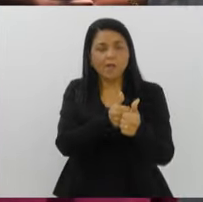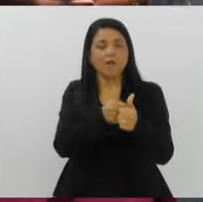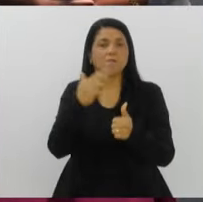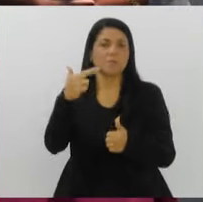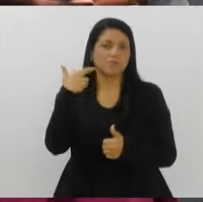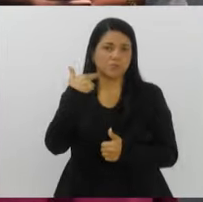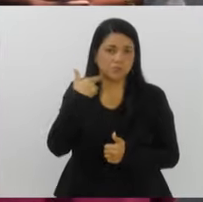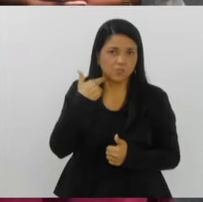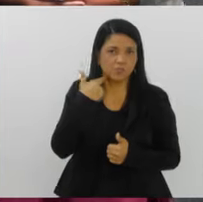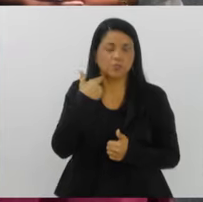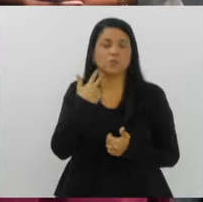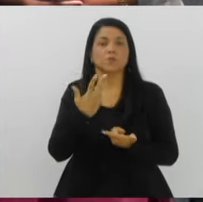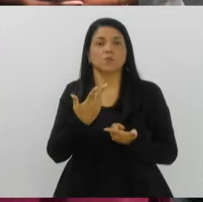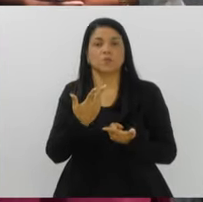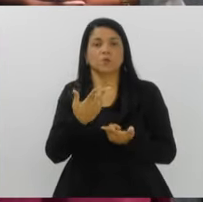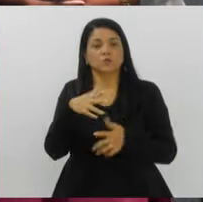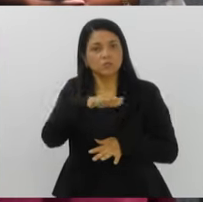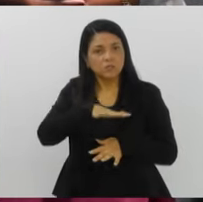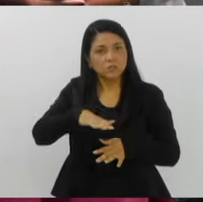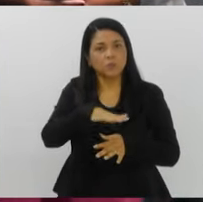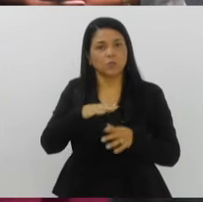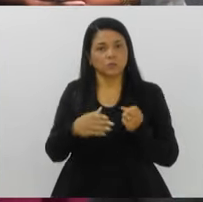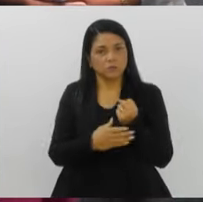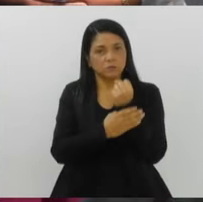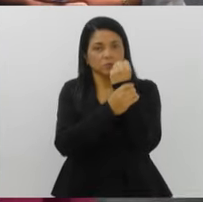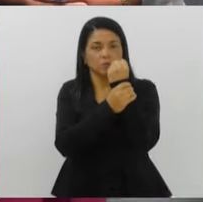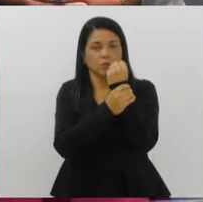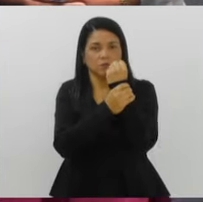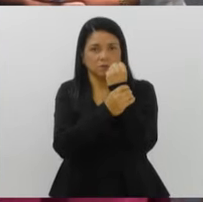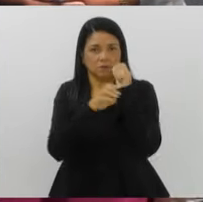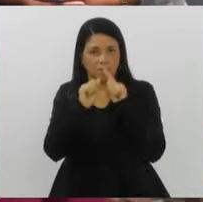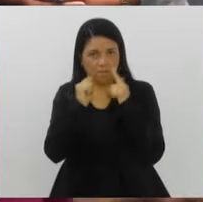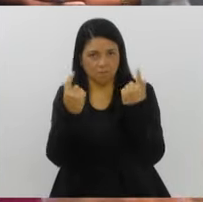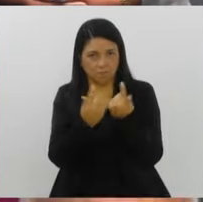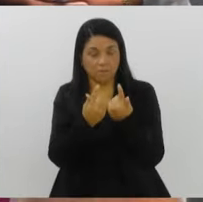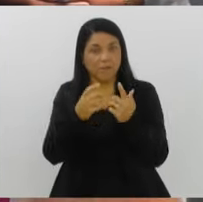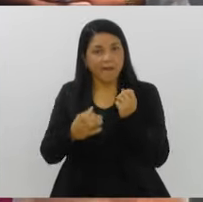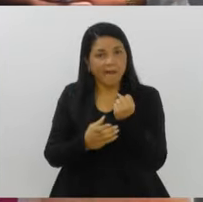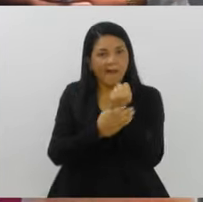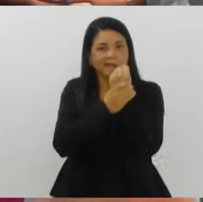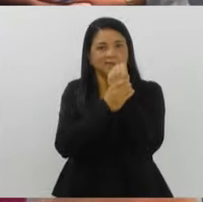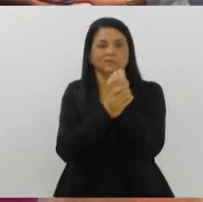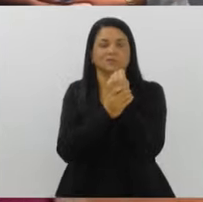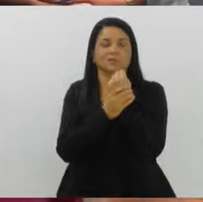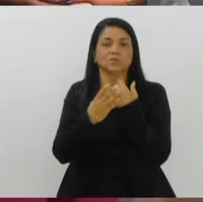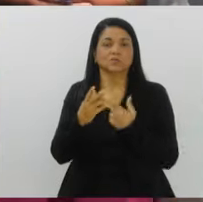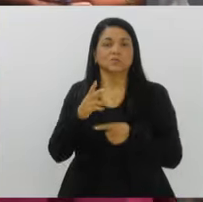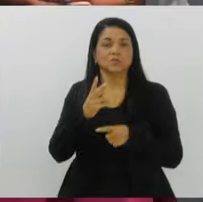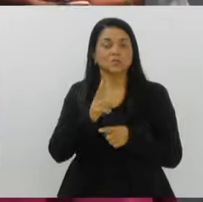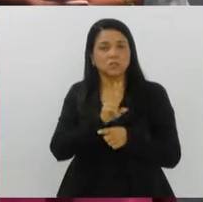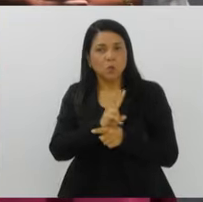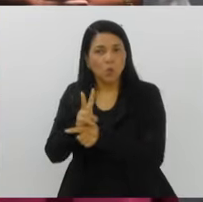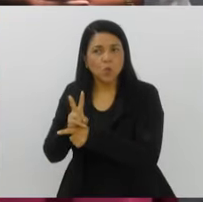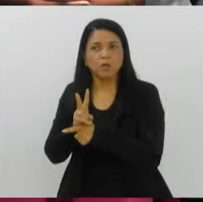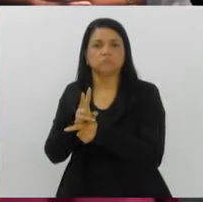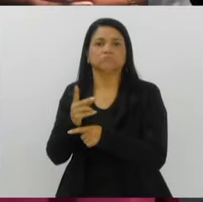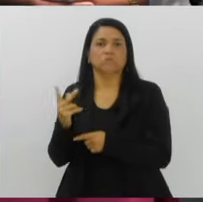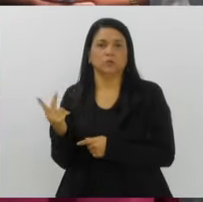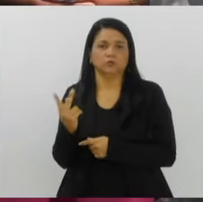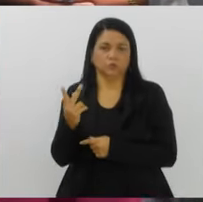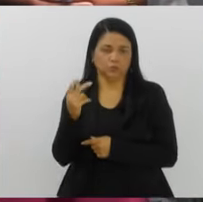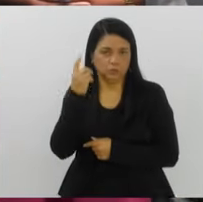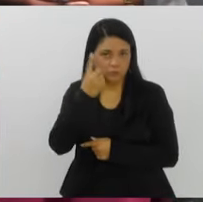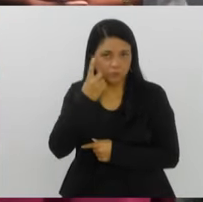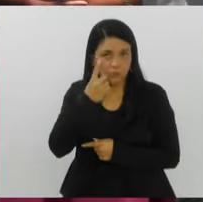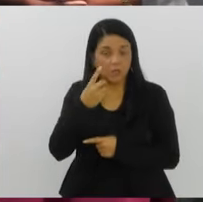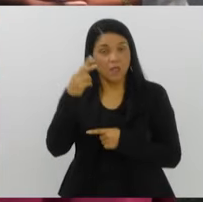Procuradoria, com acompanhamento do setor de segurança da casa, garantindo segurança para as deputadas e garantindo a